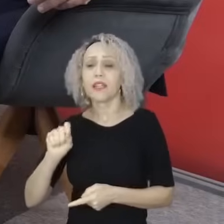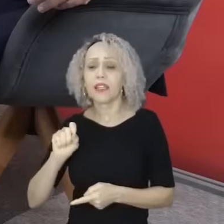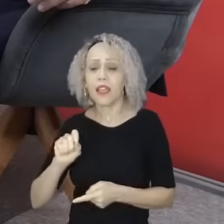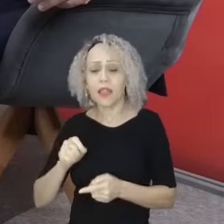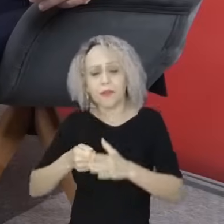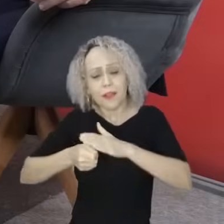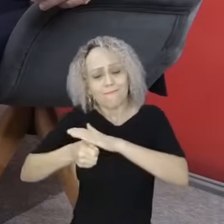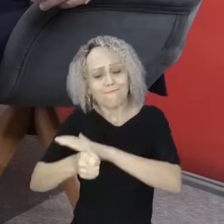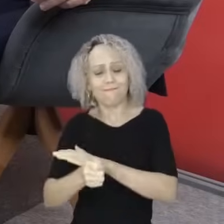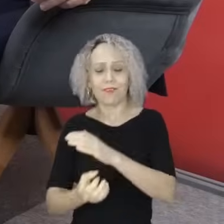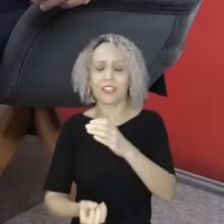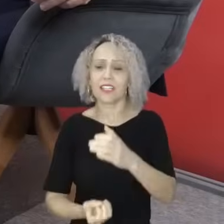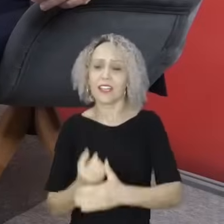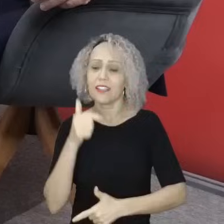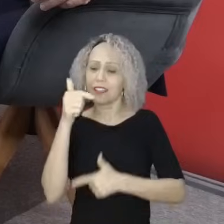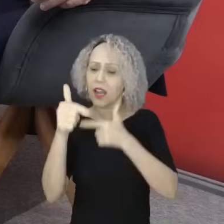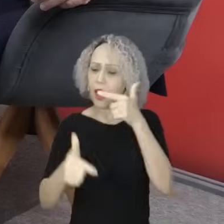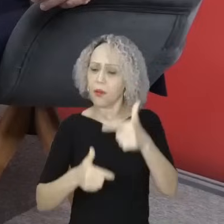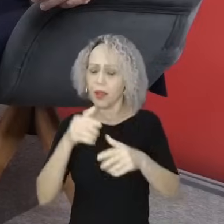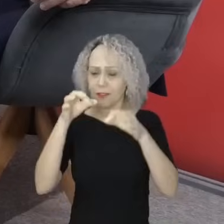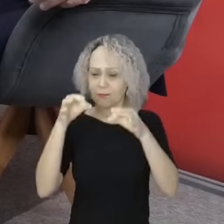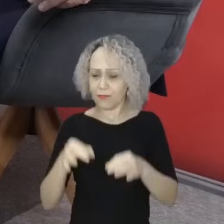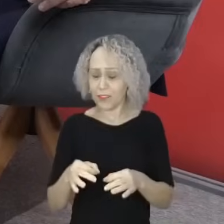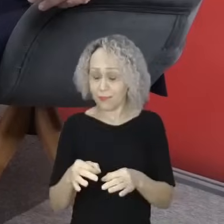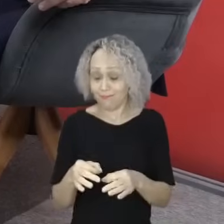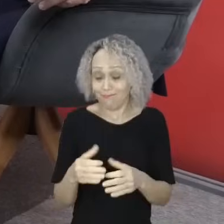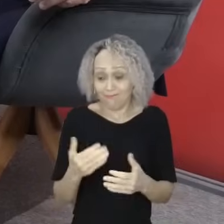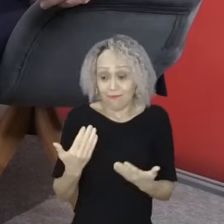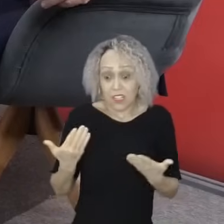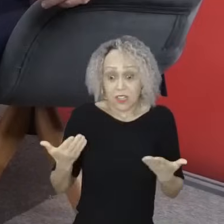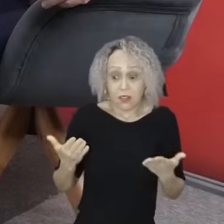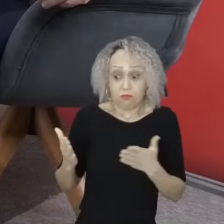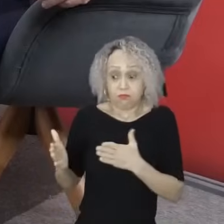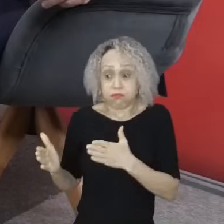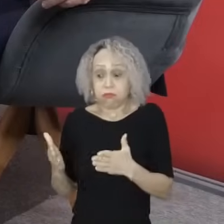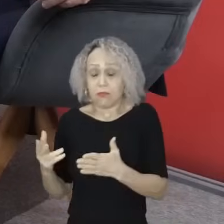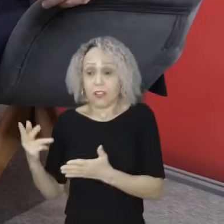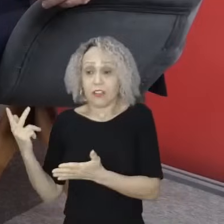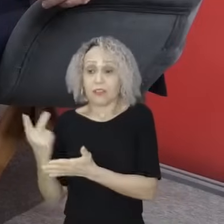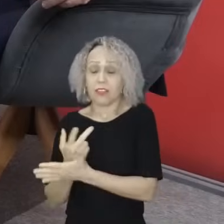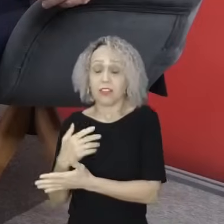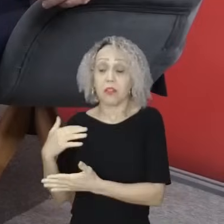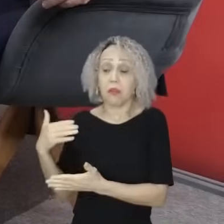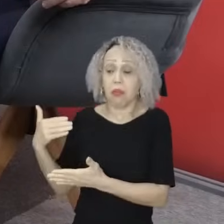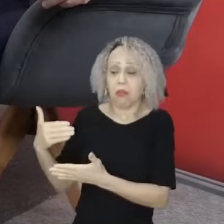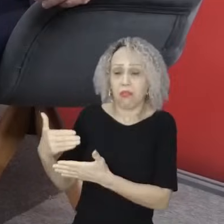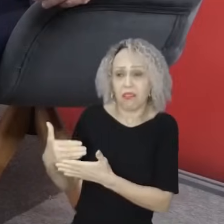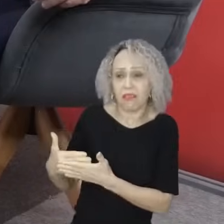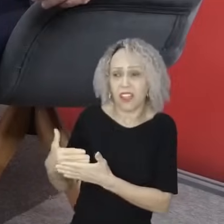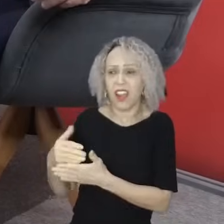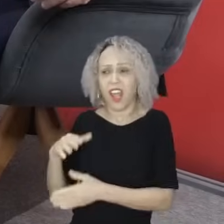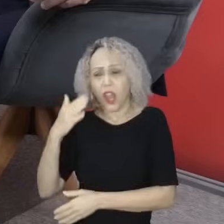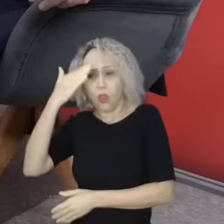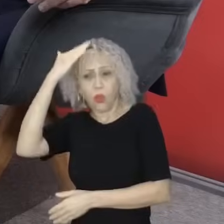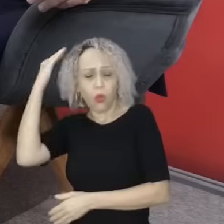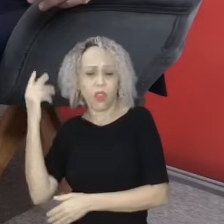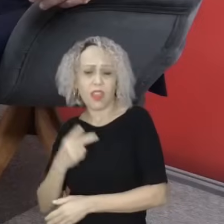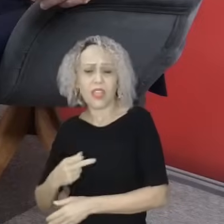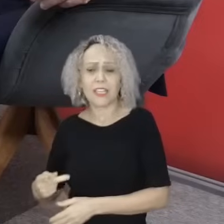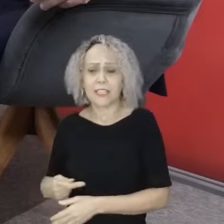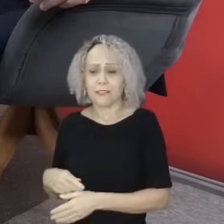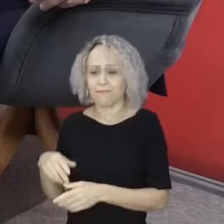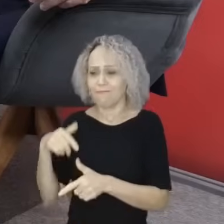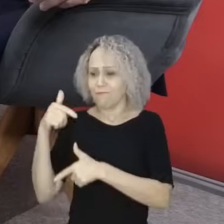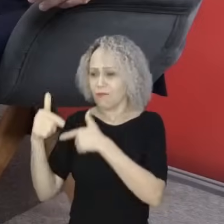emprego decente. Agora que a gente passou por uma precarização terrível dos trabalhadores desde o Temer. Ministro, conta mais para a